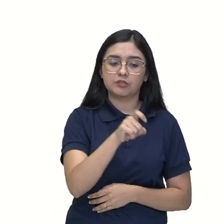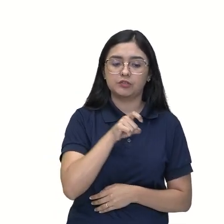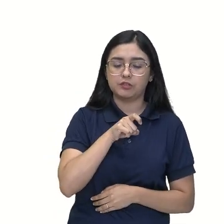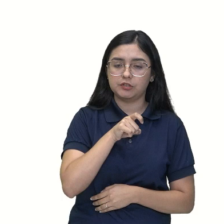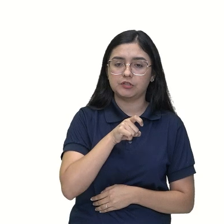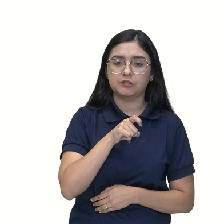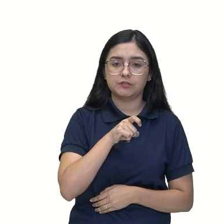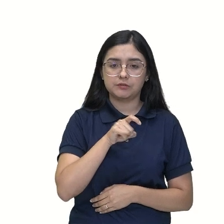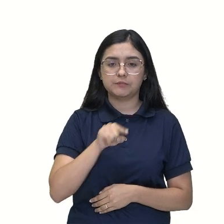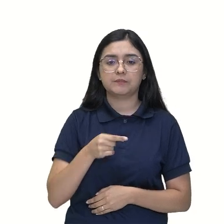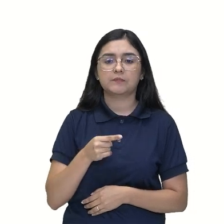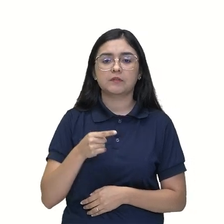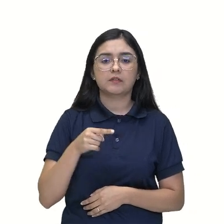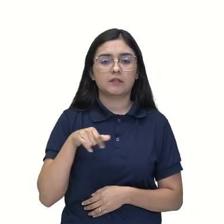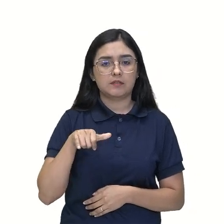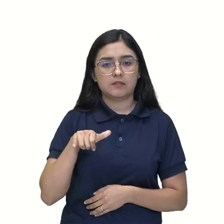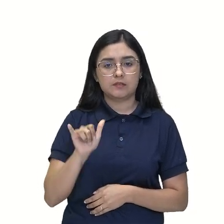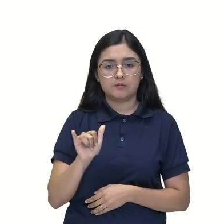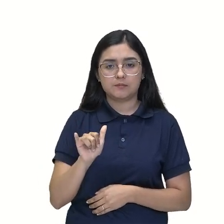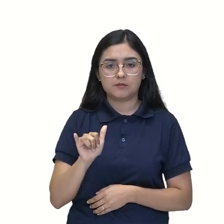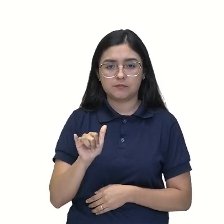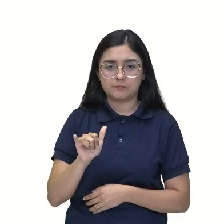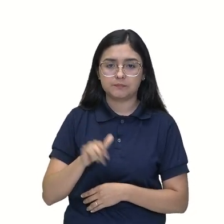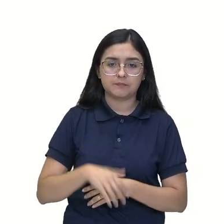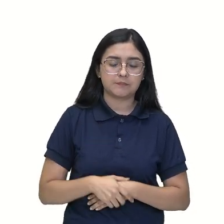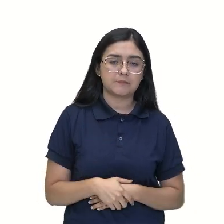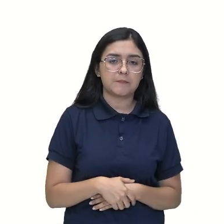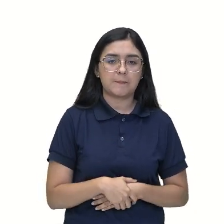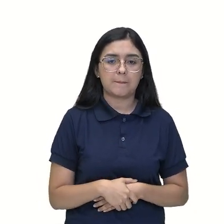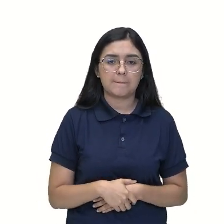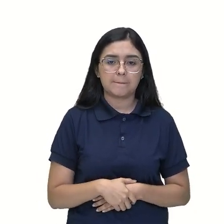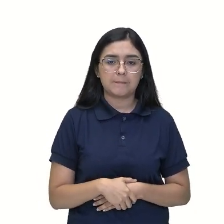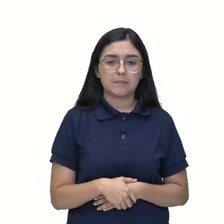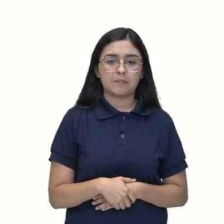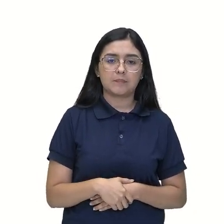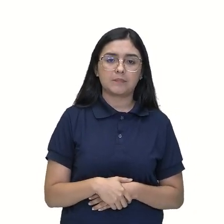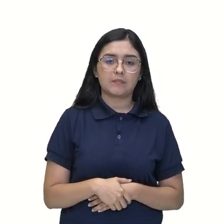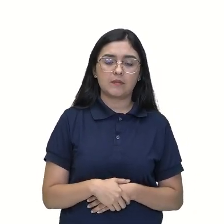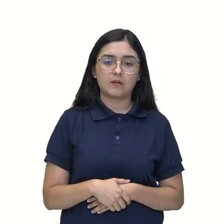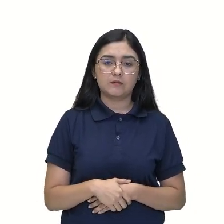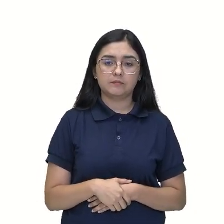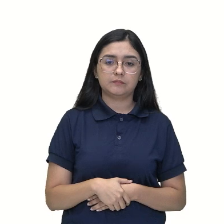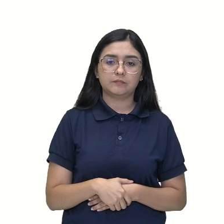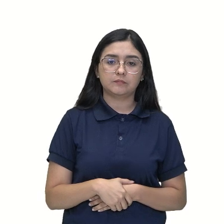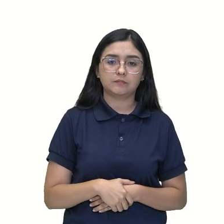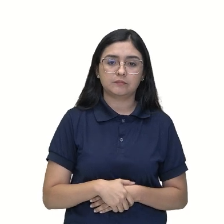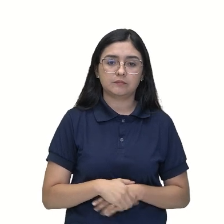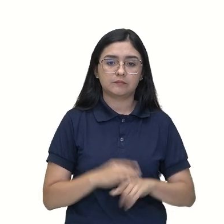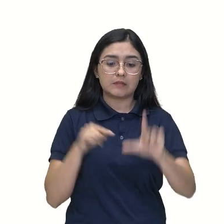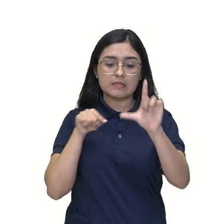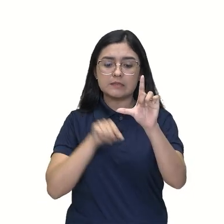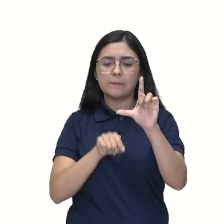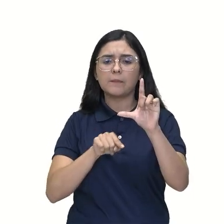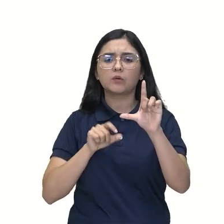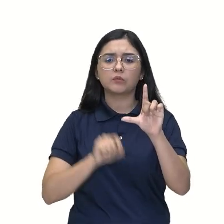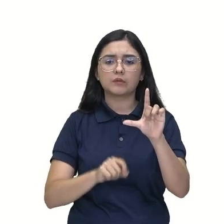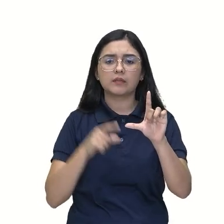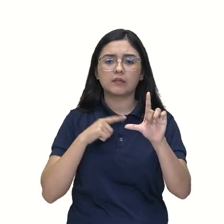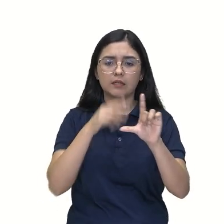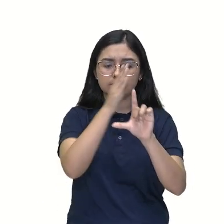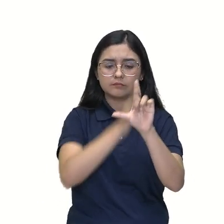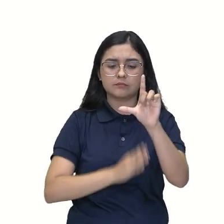de x e de y. nesse ponto aqui, nesse ponto preto, eu tenho